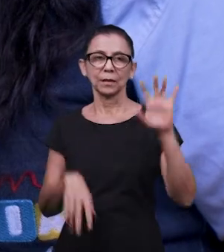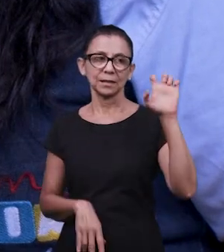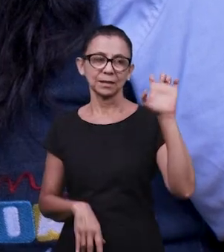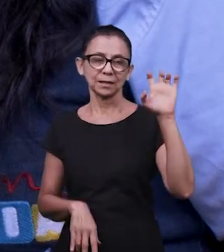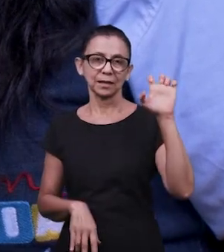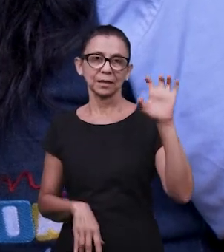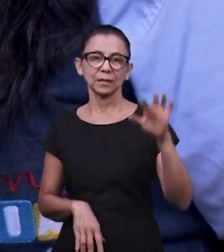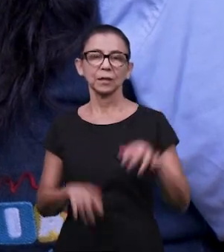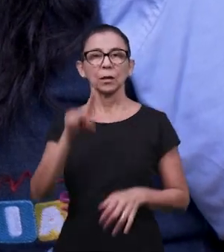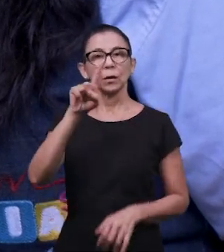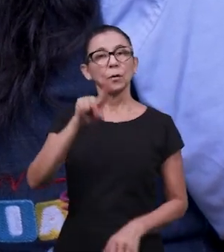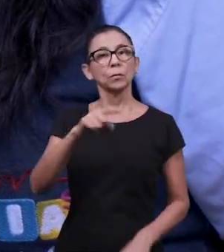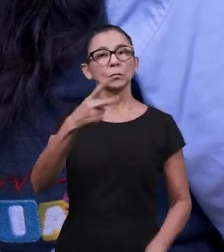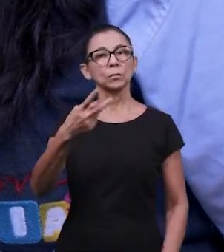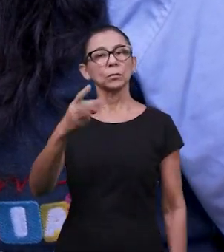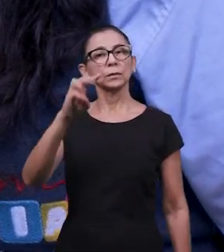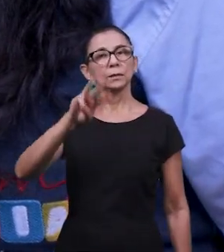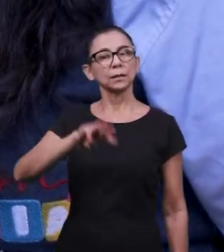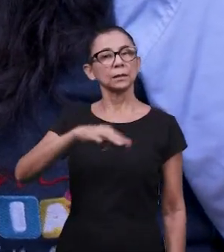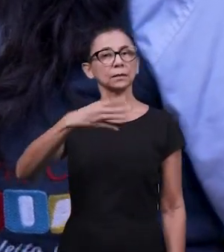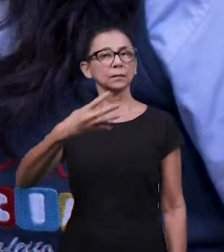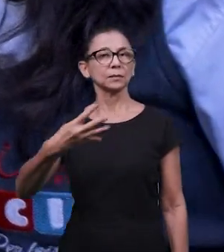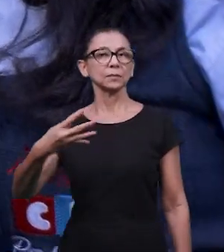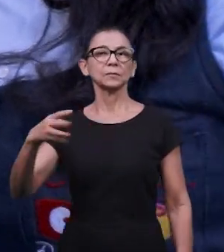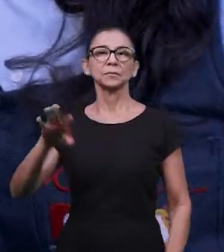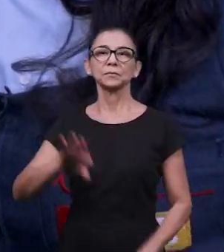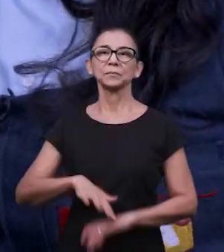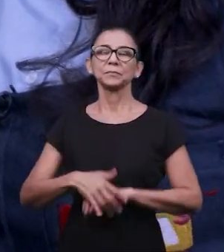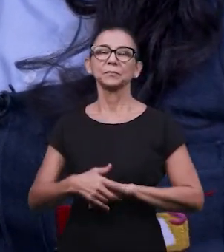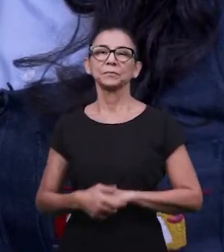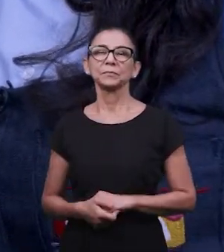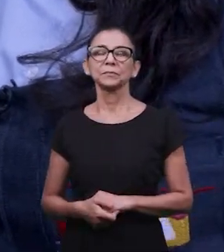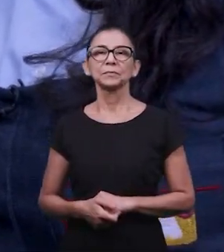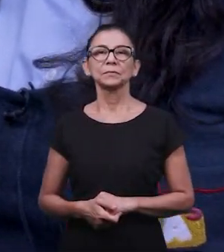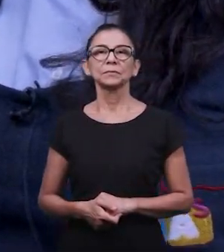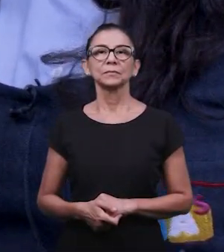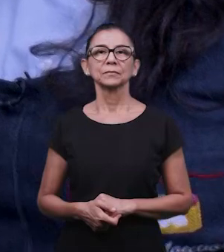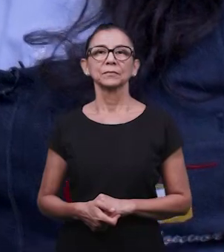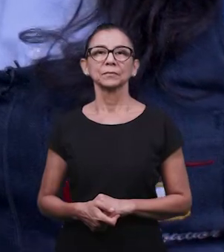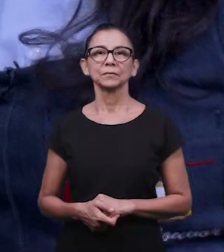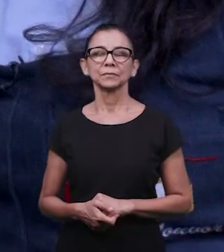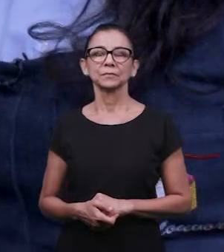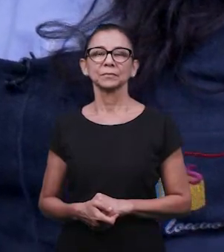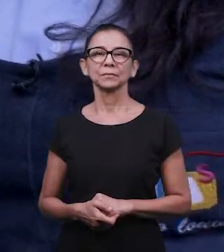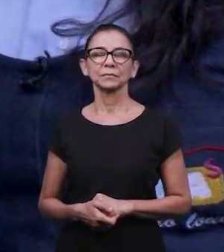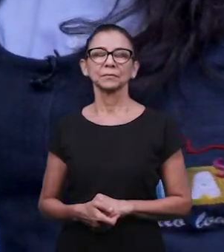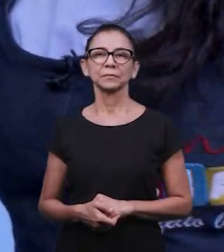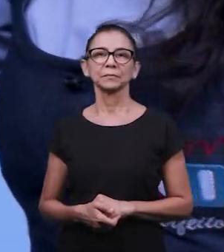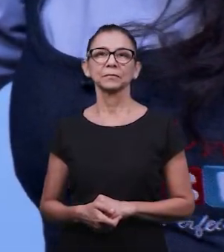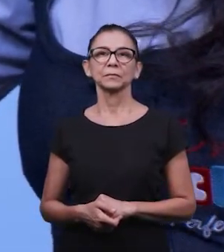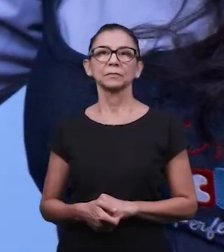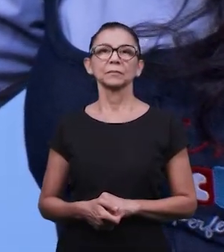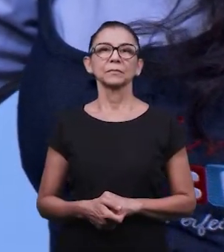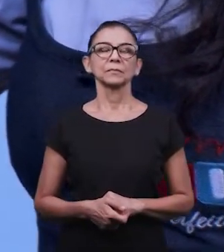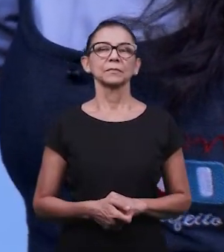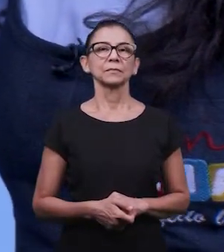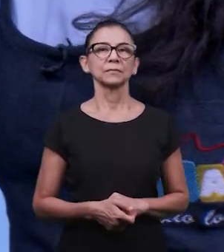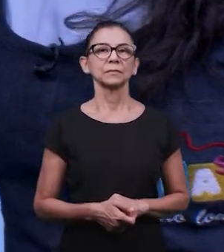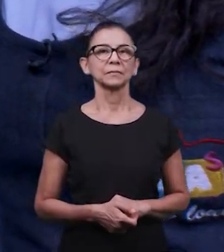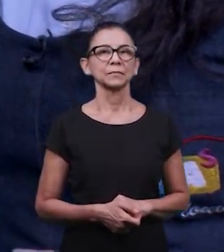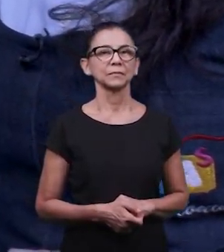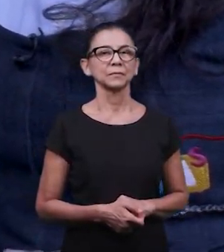lendo as notas, entoando as notas correspondente ao tempo, e depois nós vamos fazer os acordes